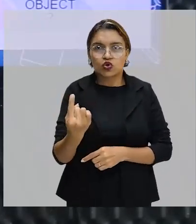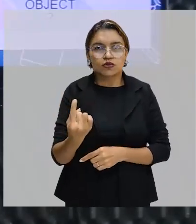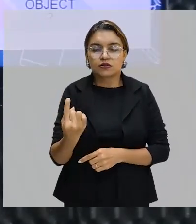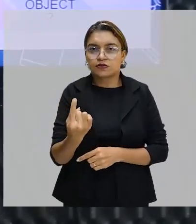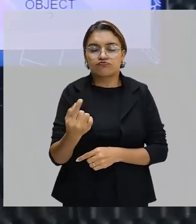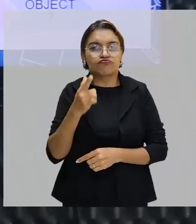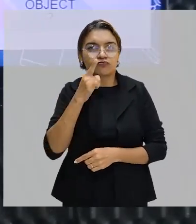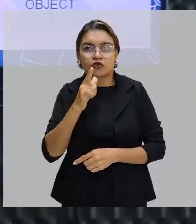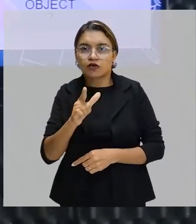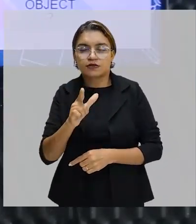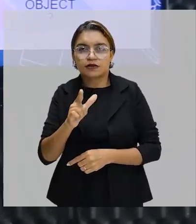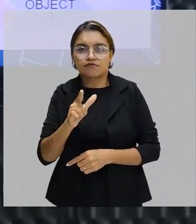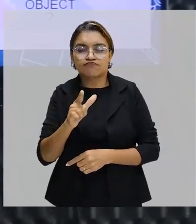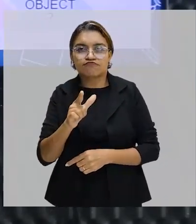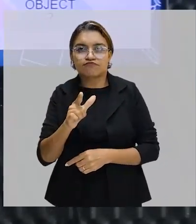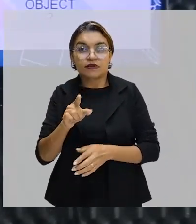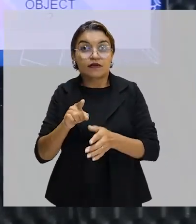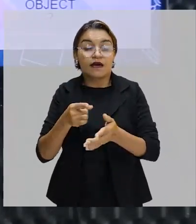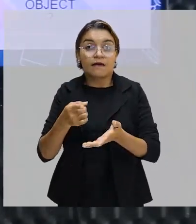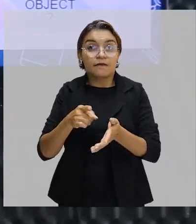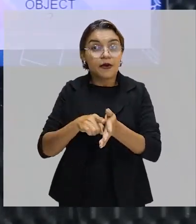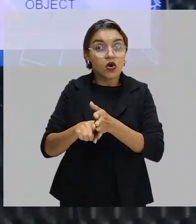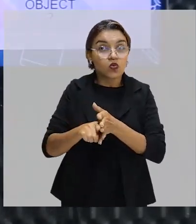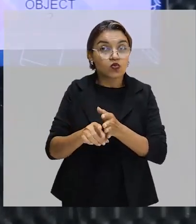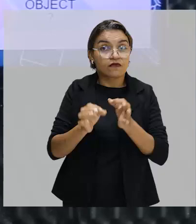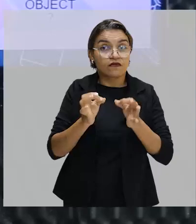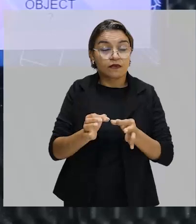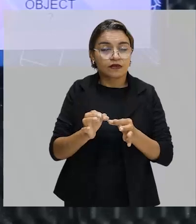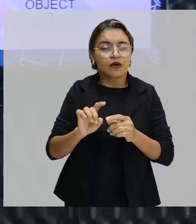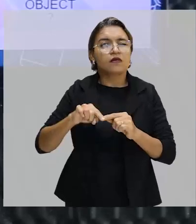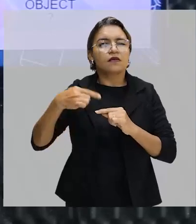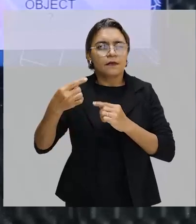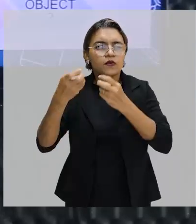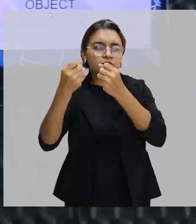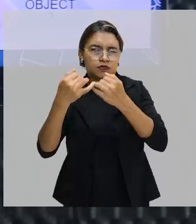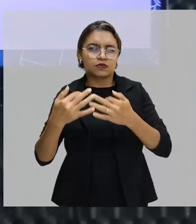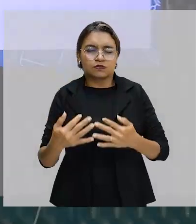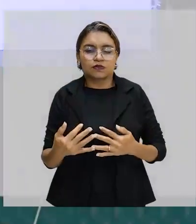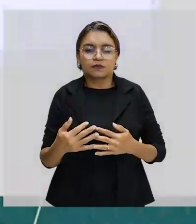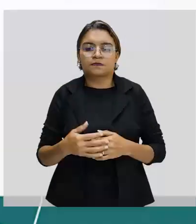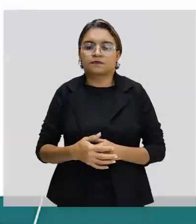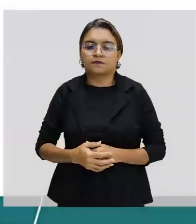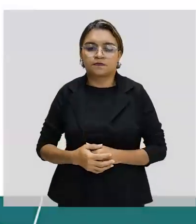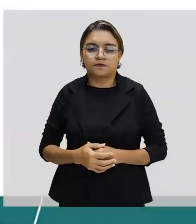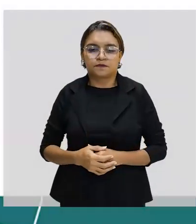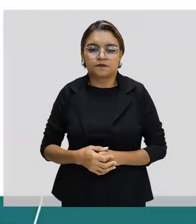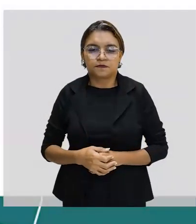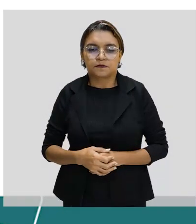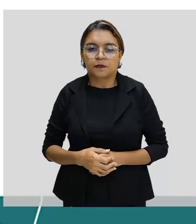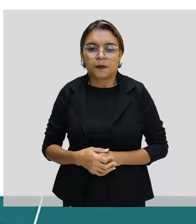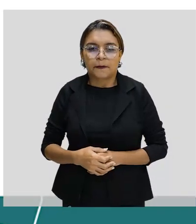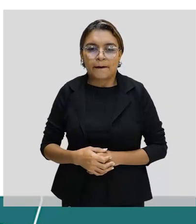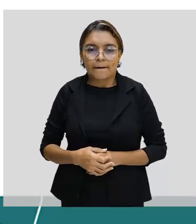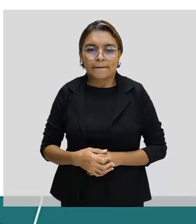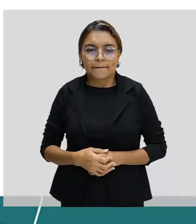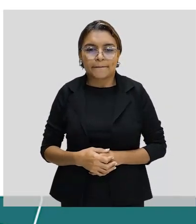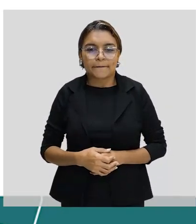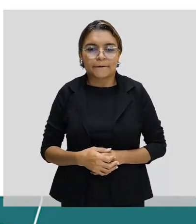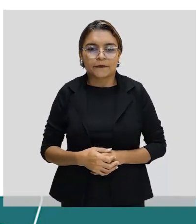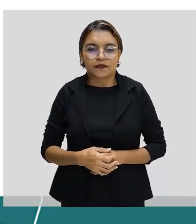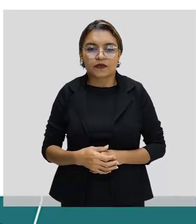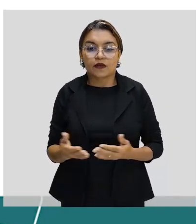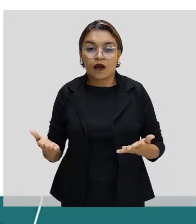e as perguntas. Para isso, você precisa de um verbo ajudante. Mas isso nós vamos falar em um outro momento. Bom,